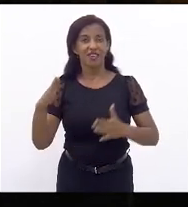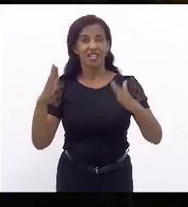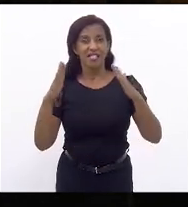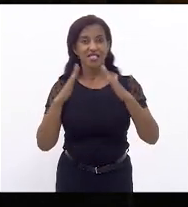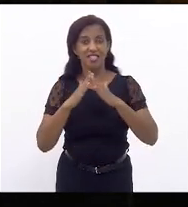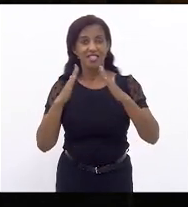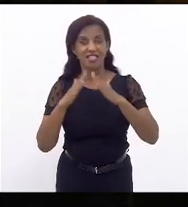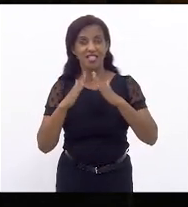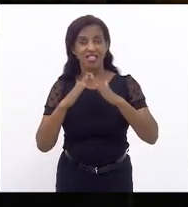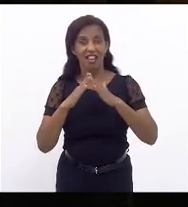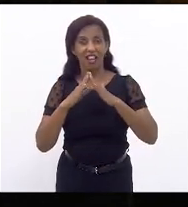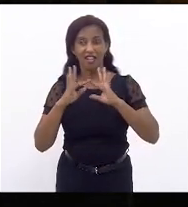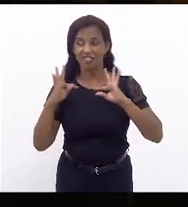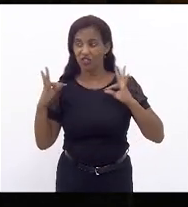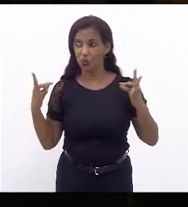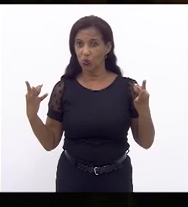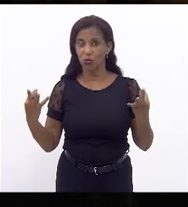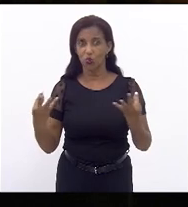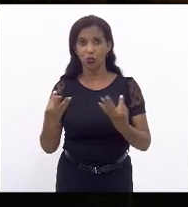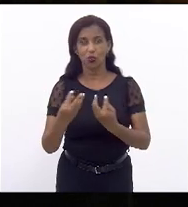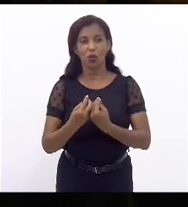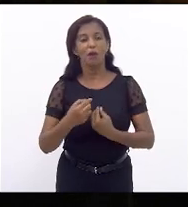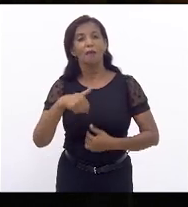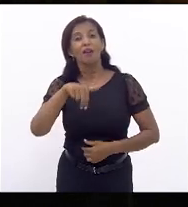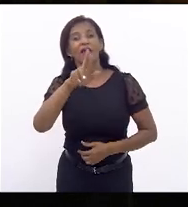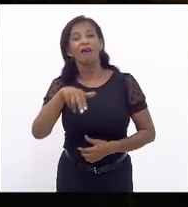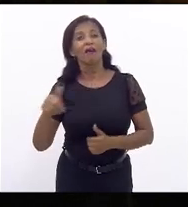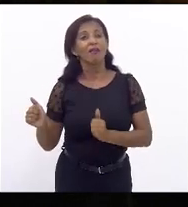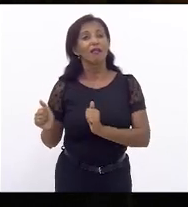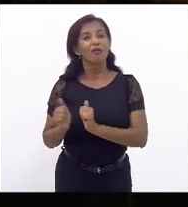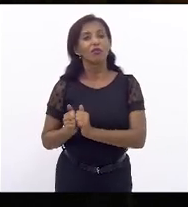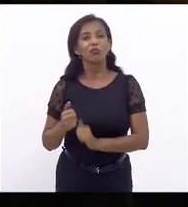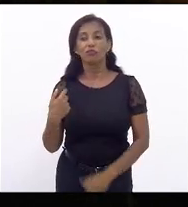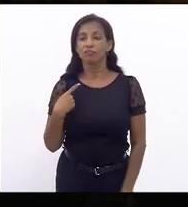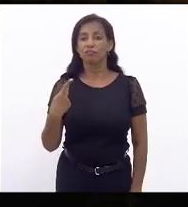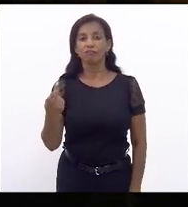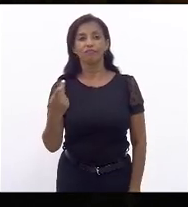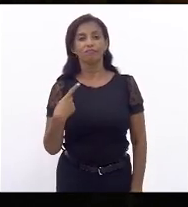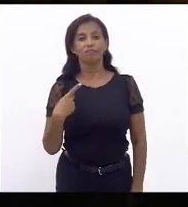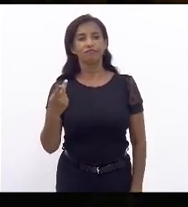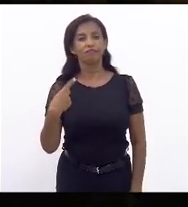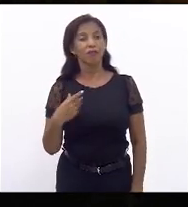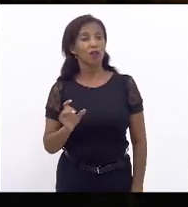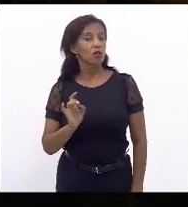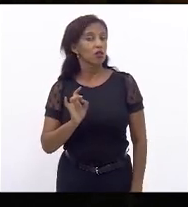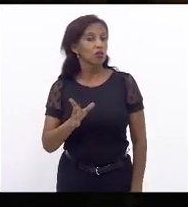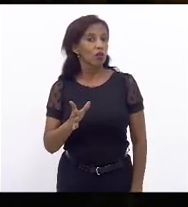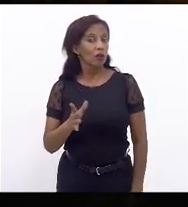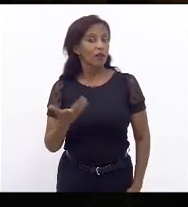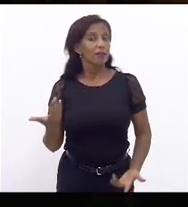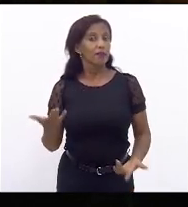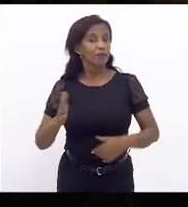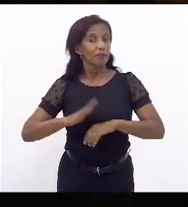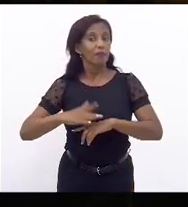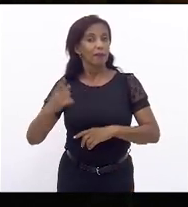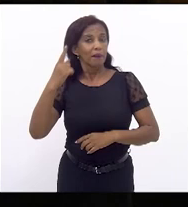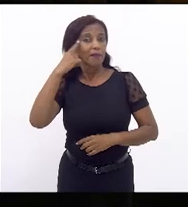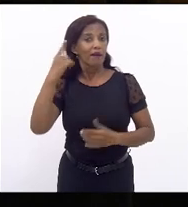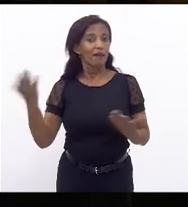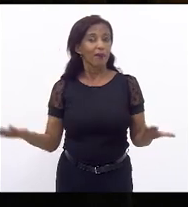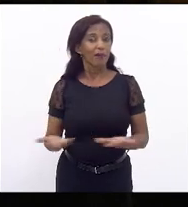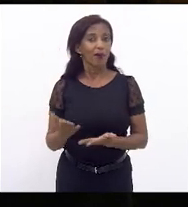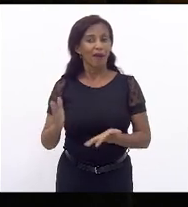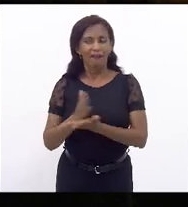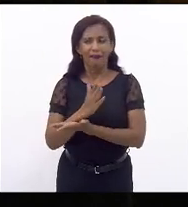aqui foi unânime. Mas quem estava lá éramos nós. Só que, por incrível que pareça, agora